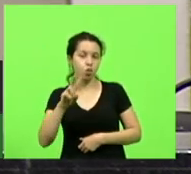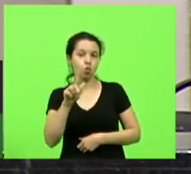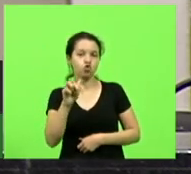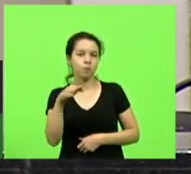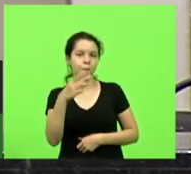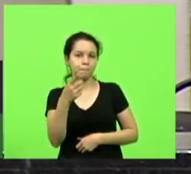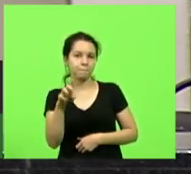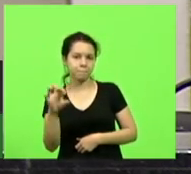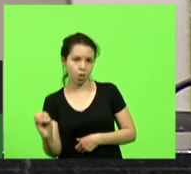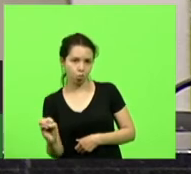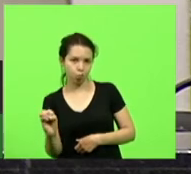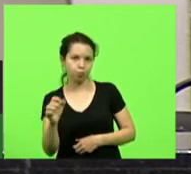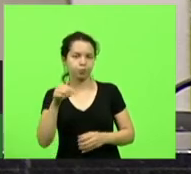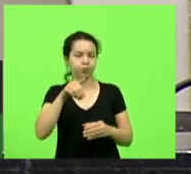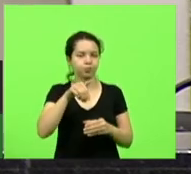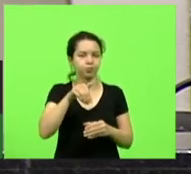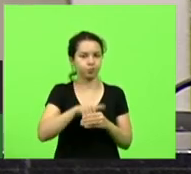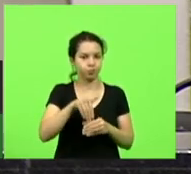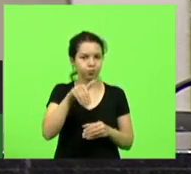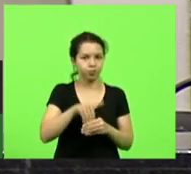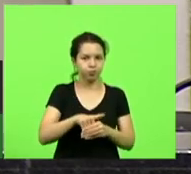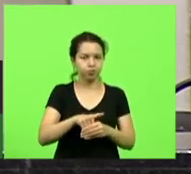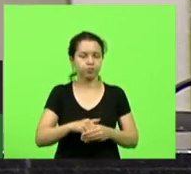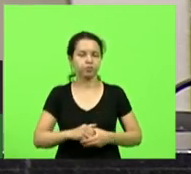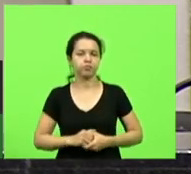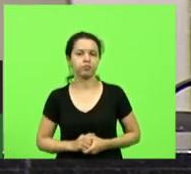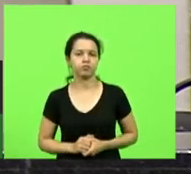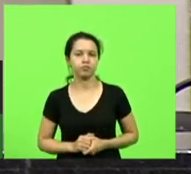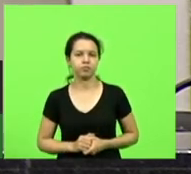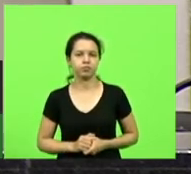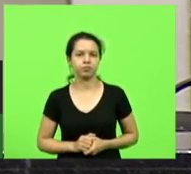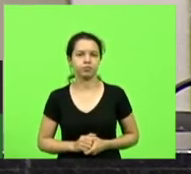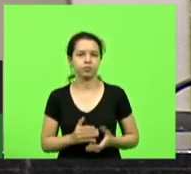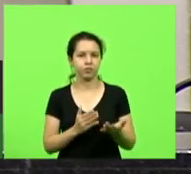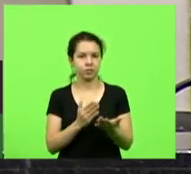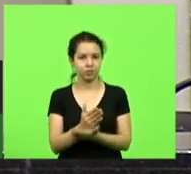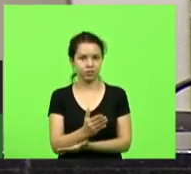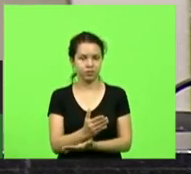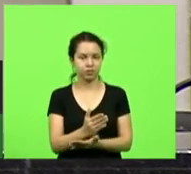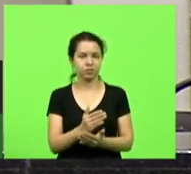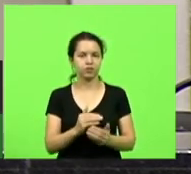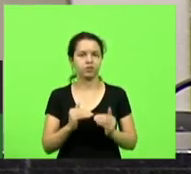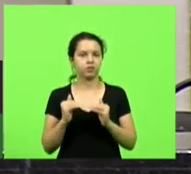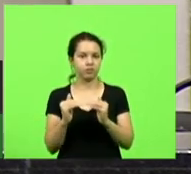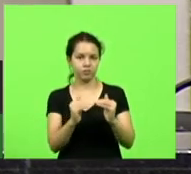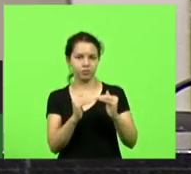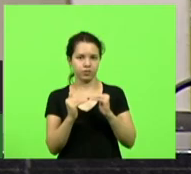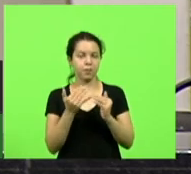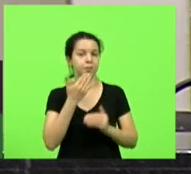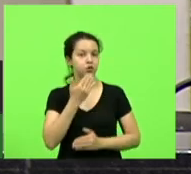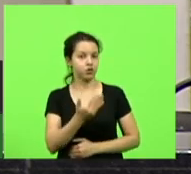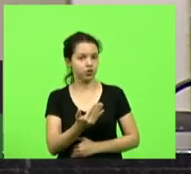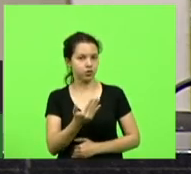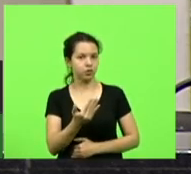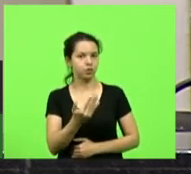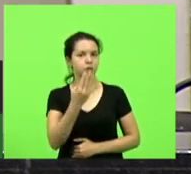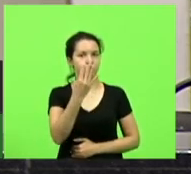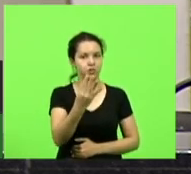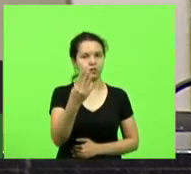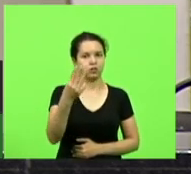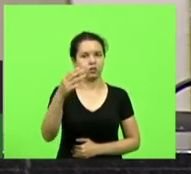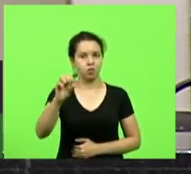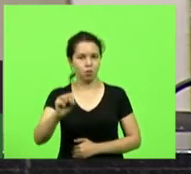queira discutir, em votação. Deputados que aprovam, permaneçam como se encontram. Aprovado por unanimidade. Pedido de informação 438,